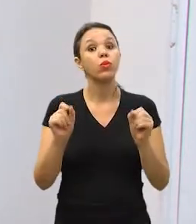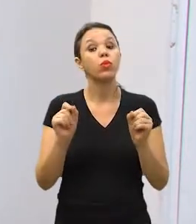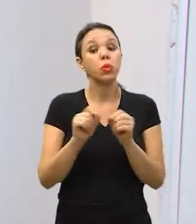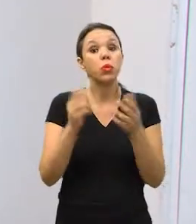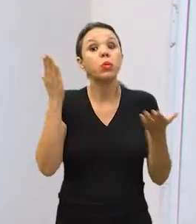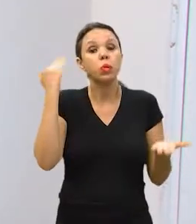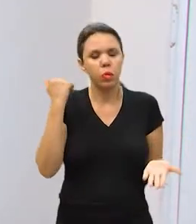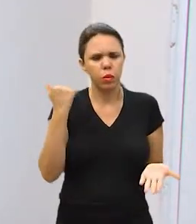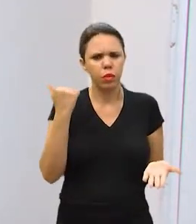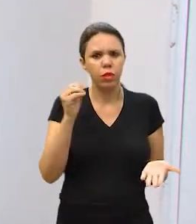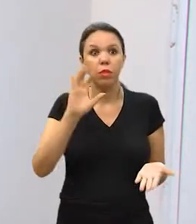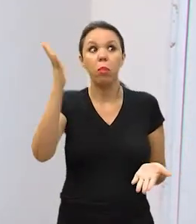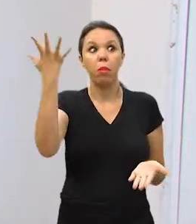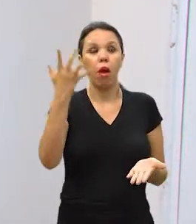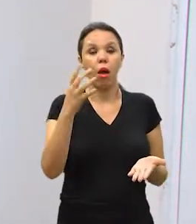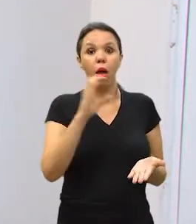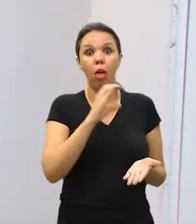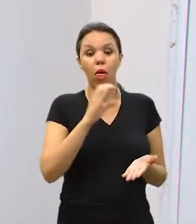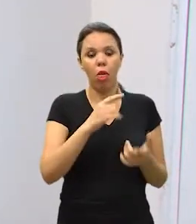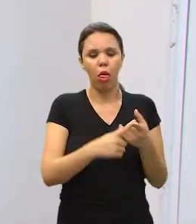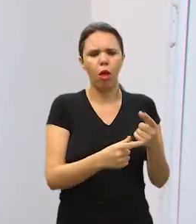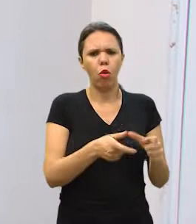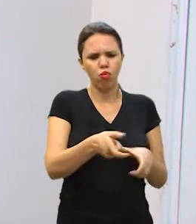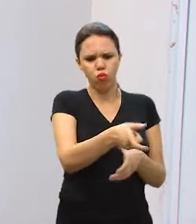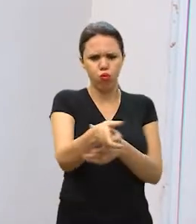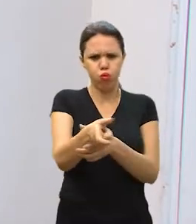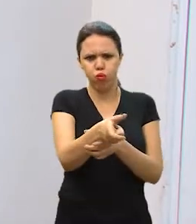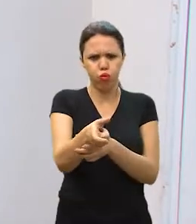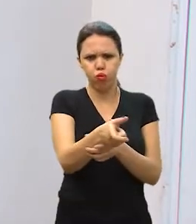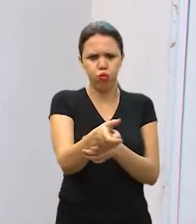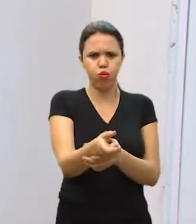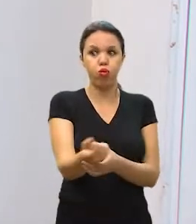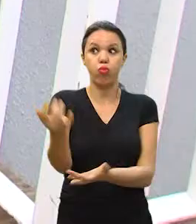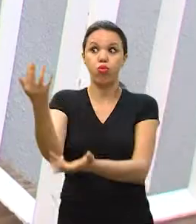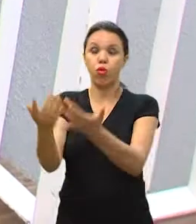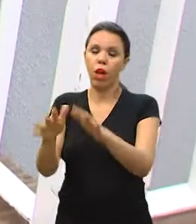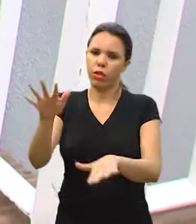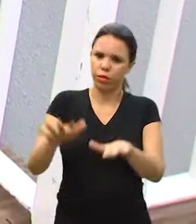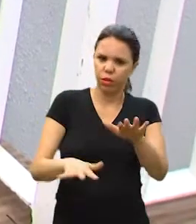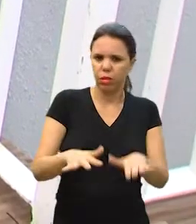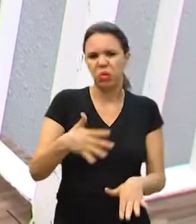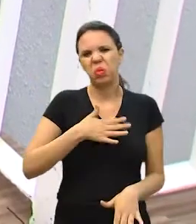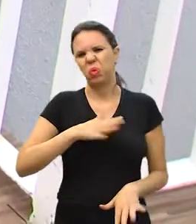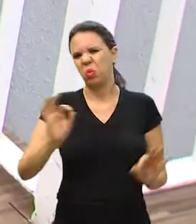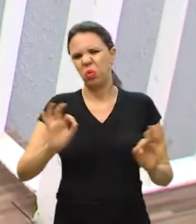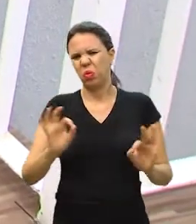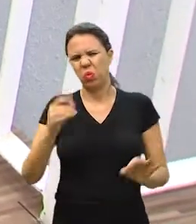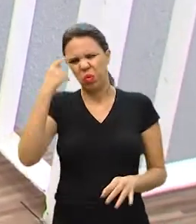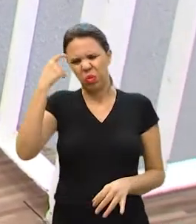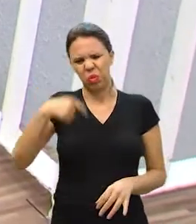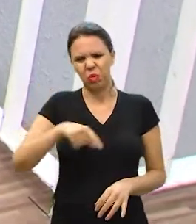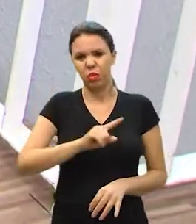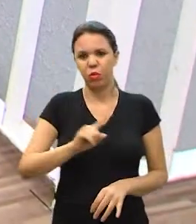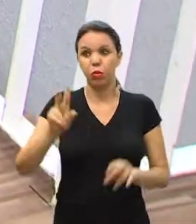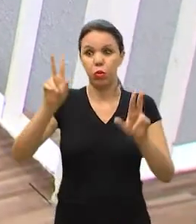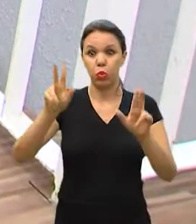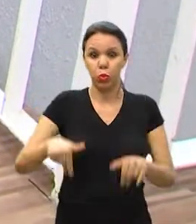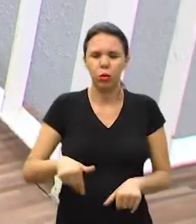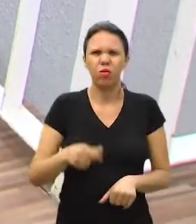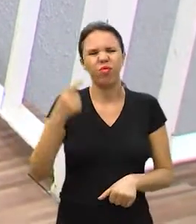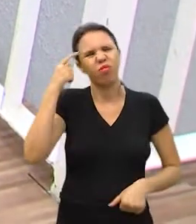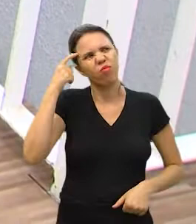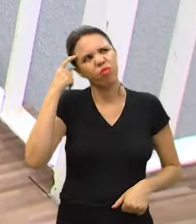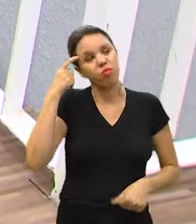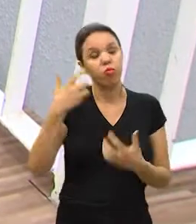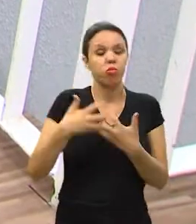Você saberia o que fazer caso precisasse usar um extintor de incêndio? Tem certas coisas que a gente não gosta nem de pensar, né? Ou nunca